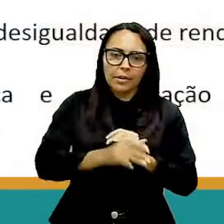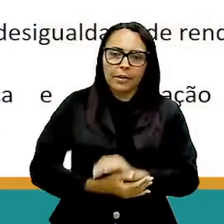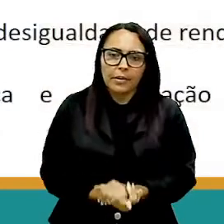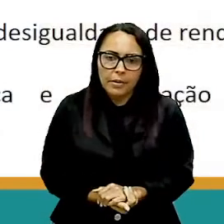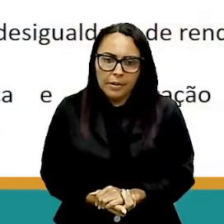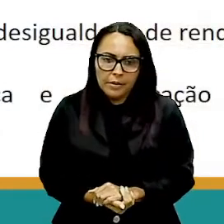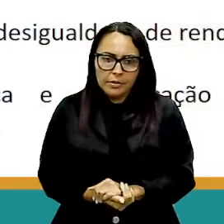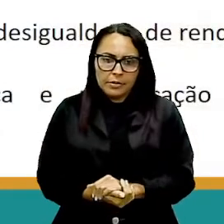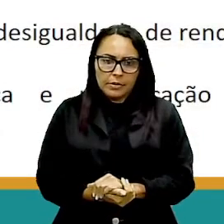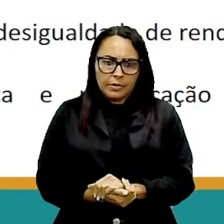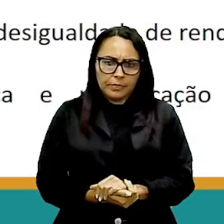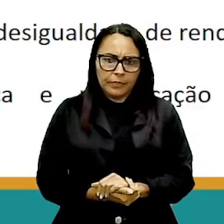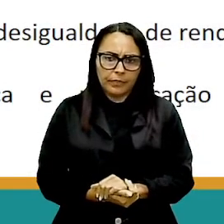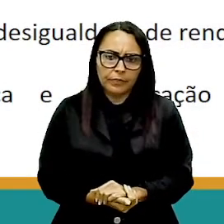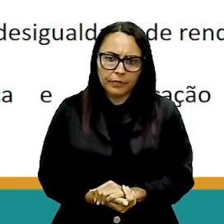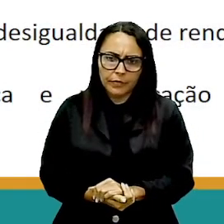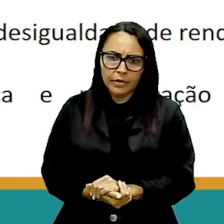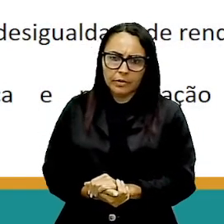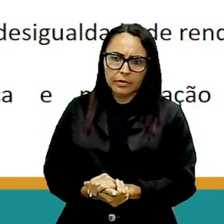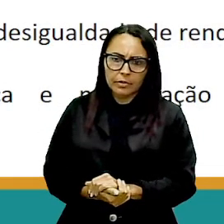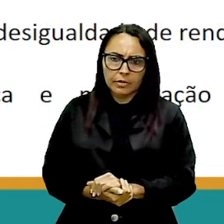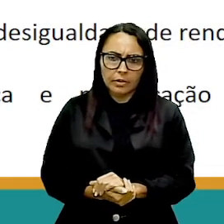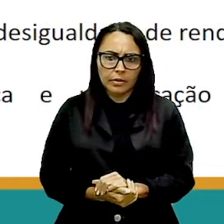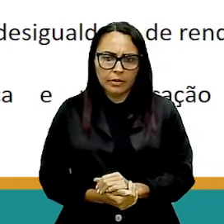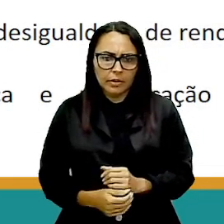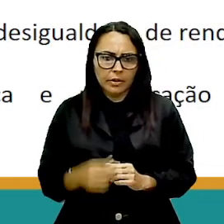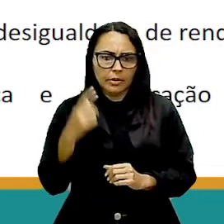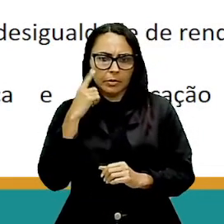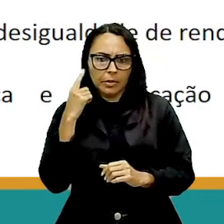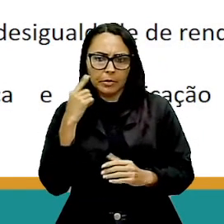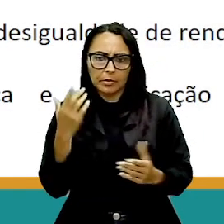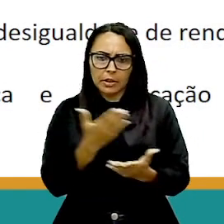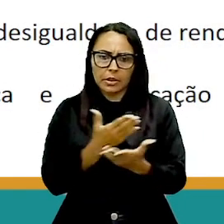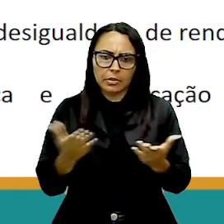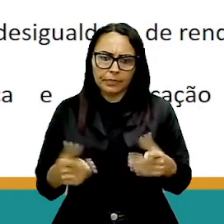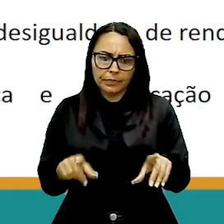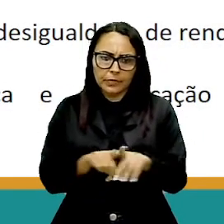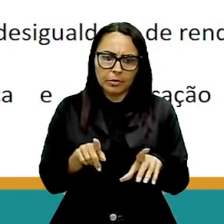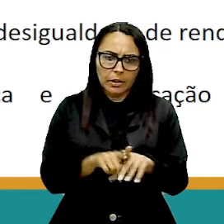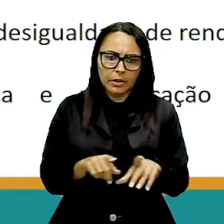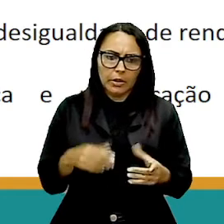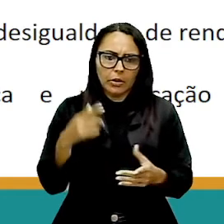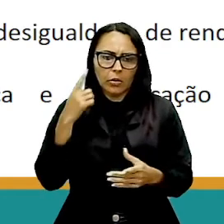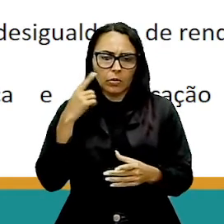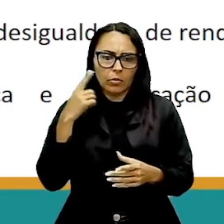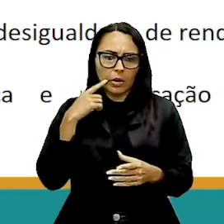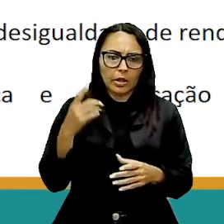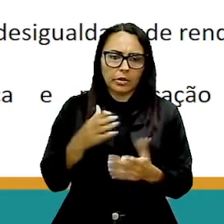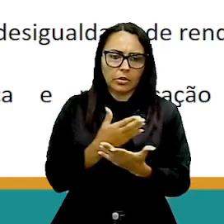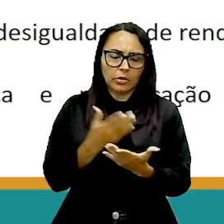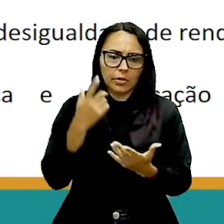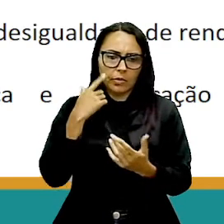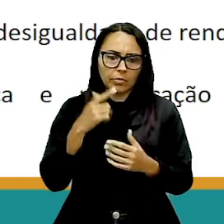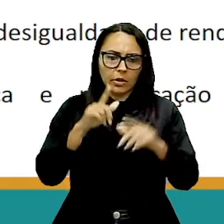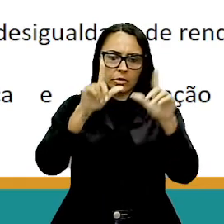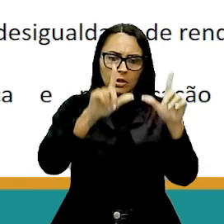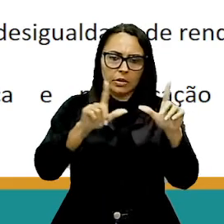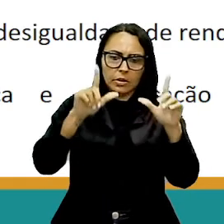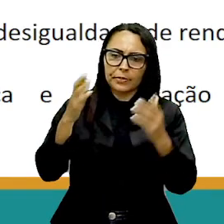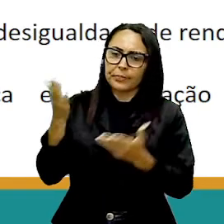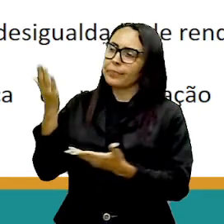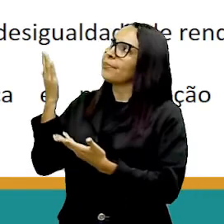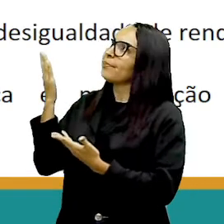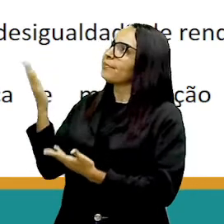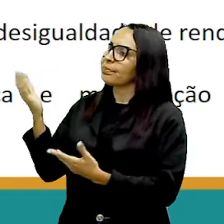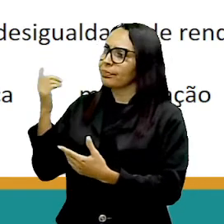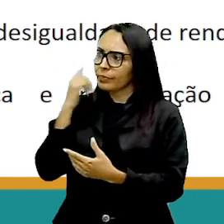Vamos à nossa primeira questão? Muito bem. Aqui você vai ver uma caricatura, né? Uma charge a respeito